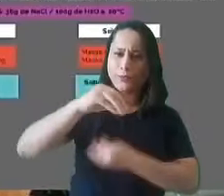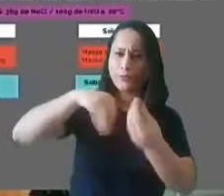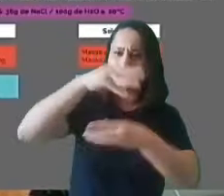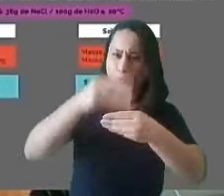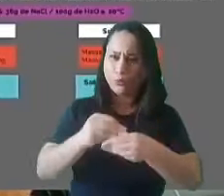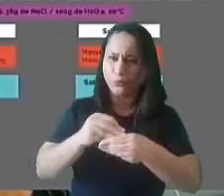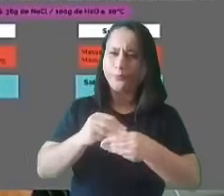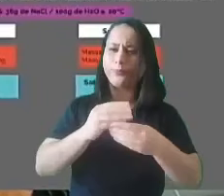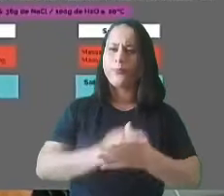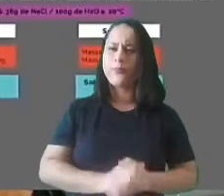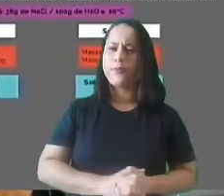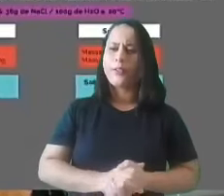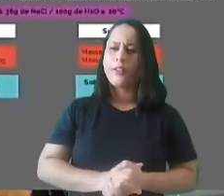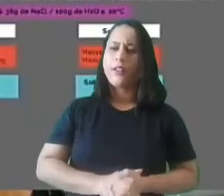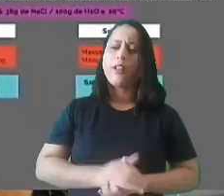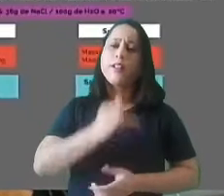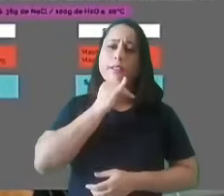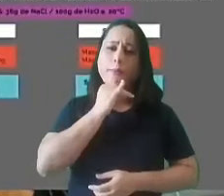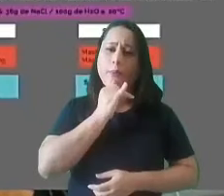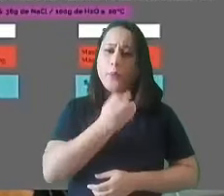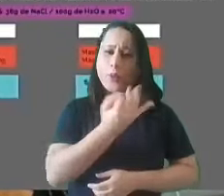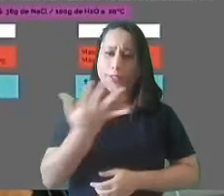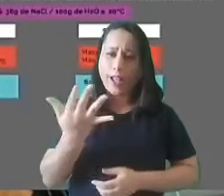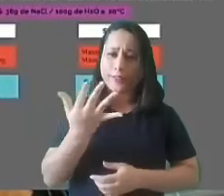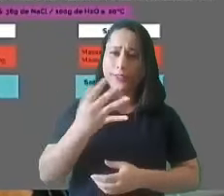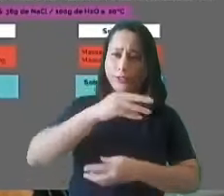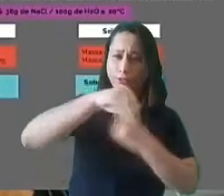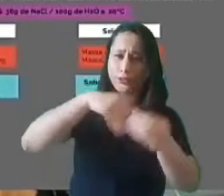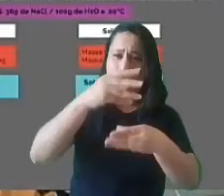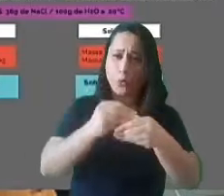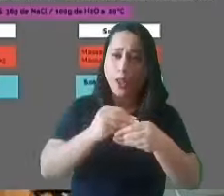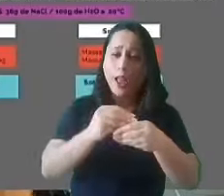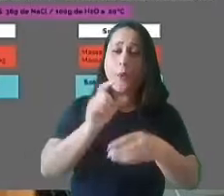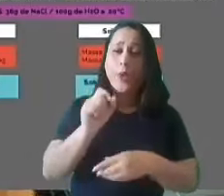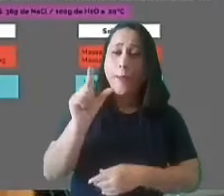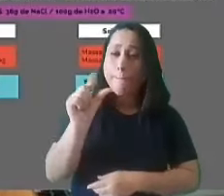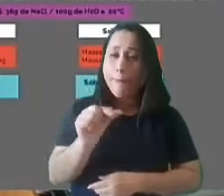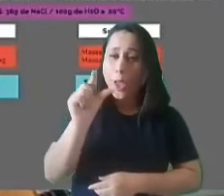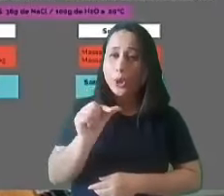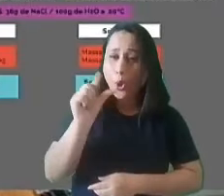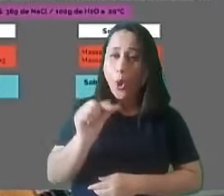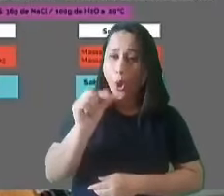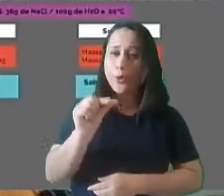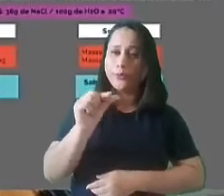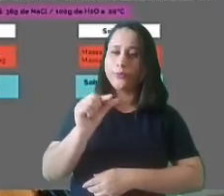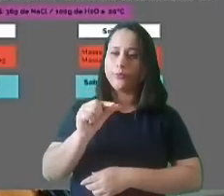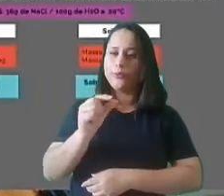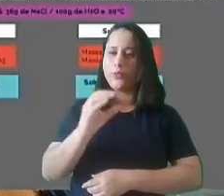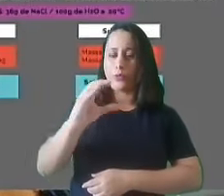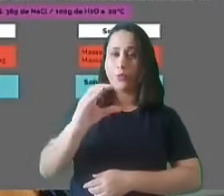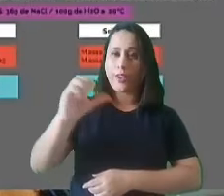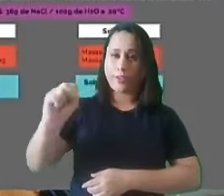solução saturada, a quantidade de soluto será menor que o